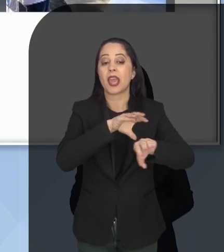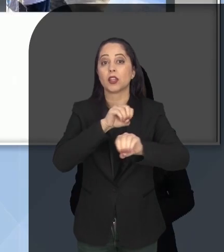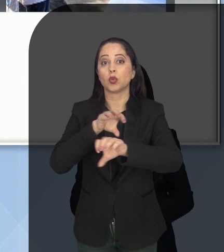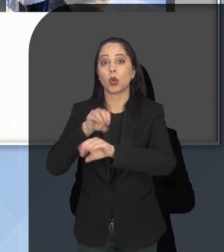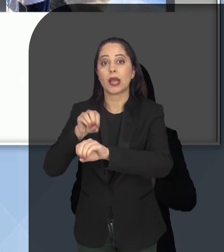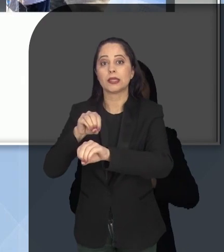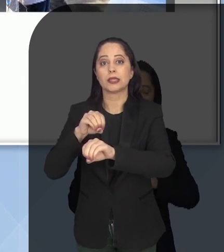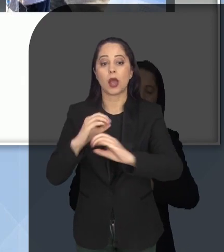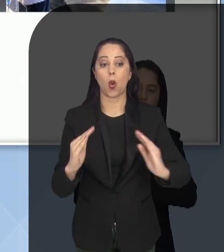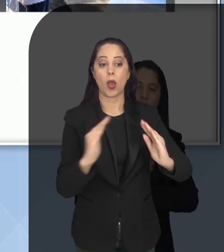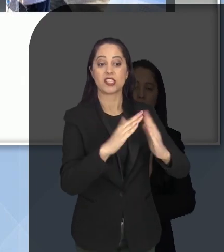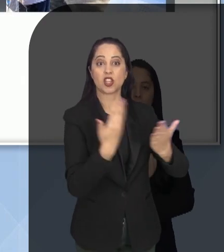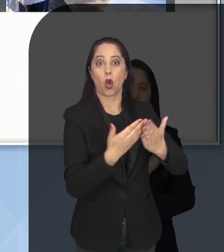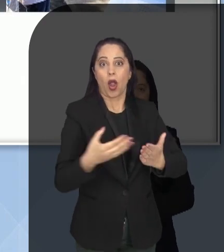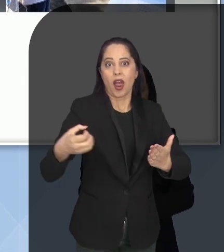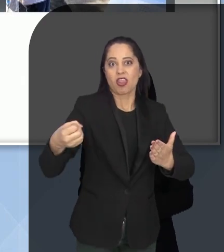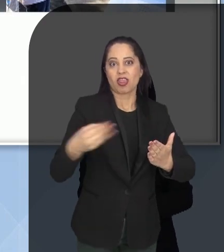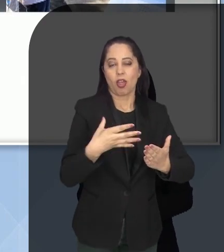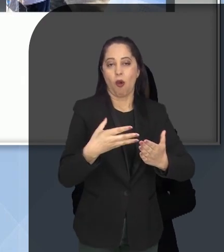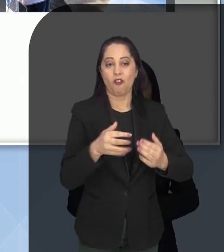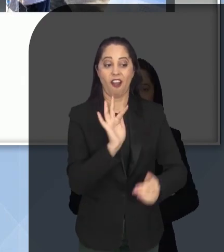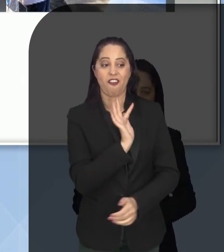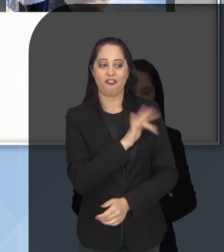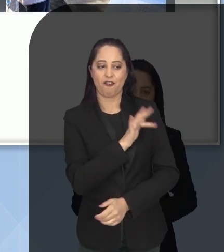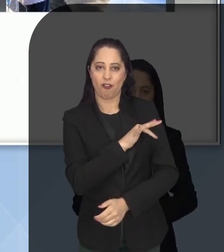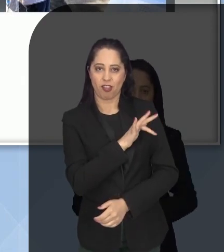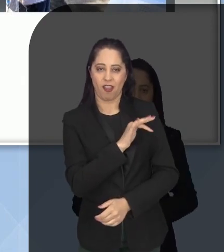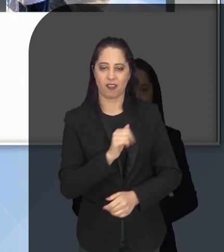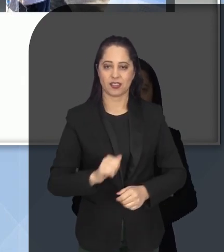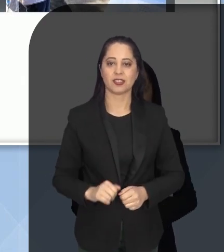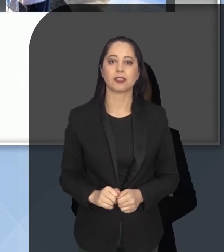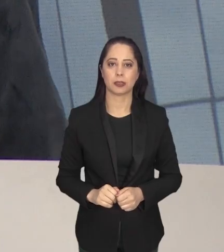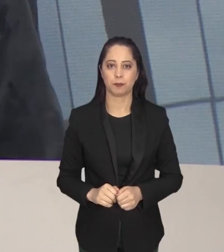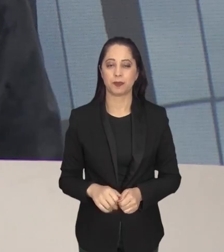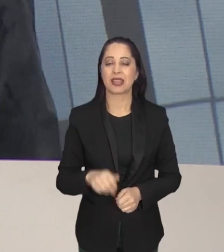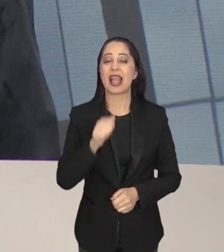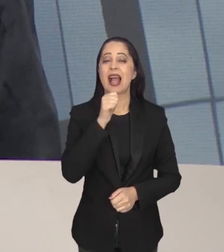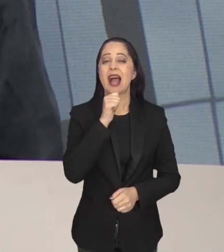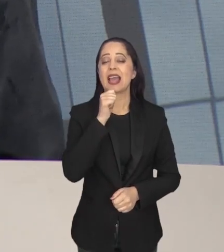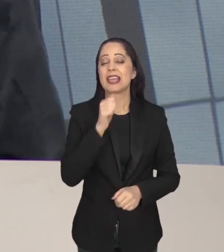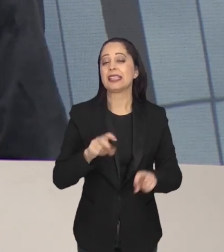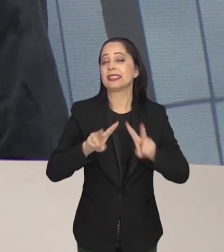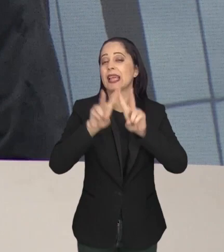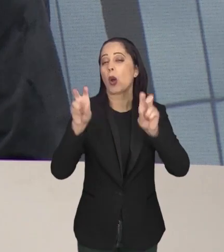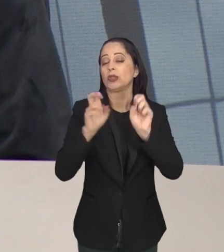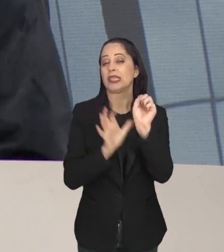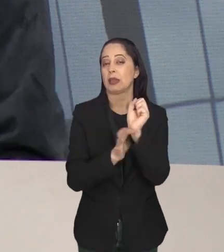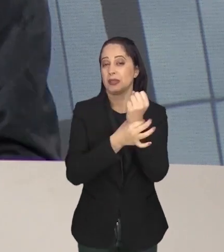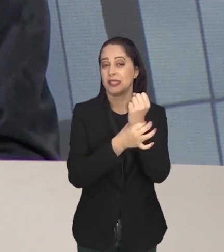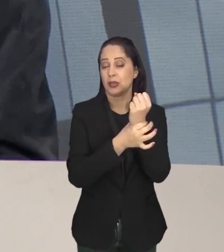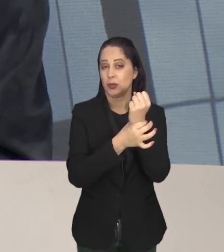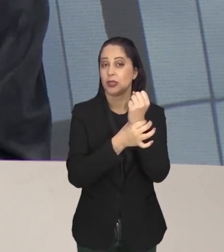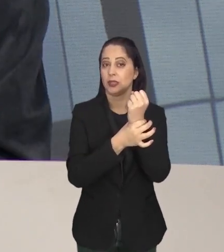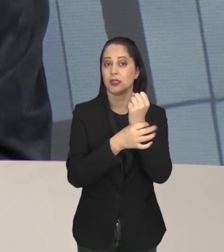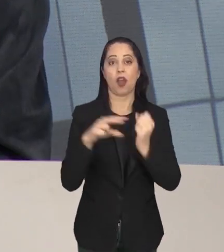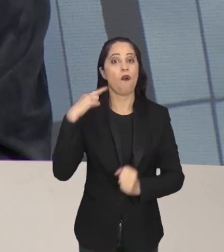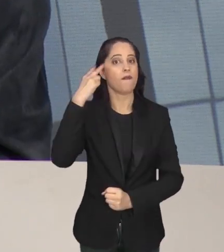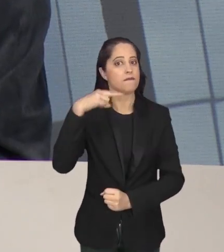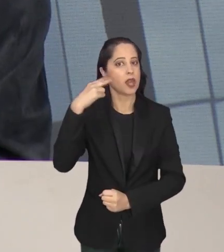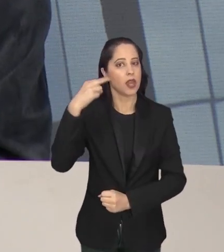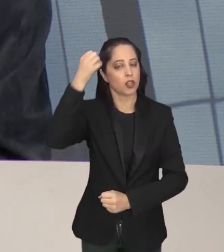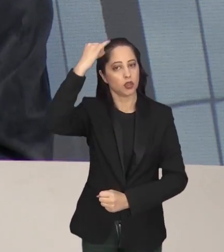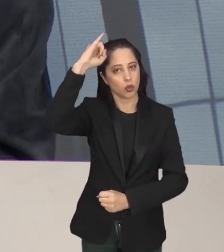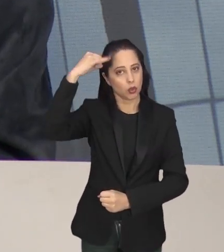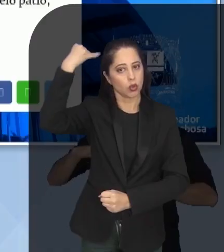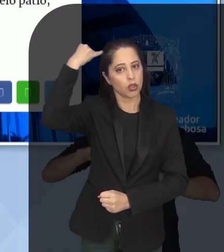de um novo prédio da Fundaz, que também vai receber novos alunos. Ainda no assunto de segurança pública, o vereador